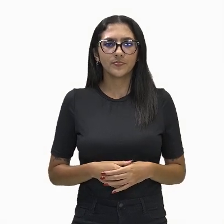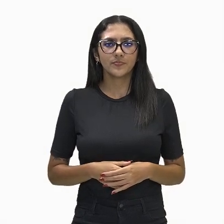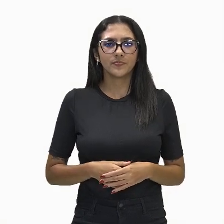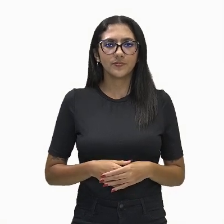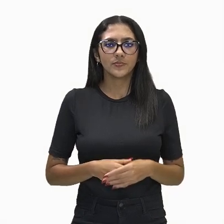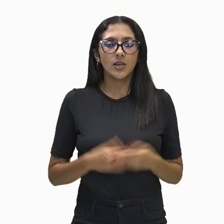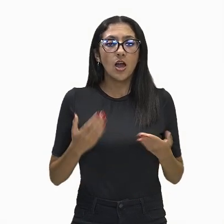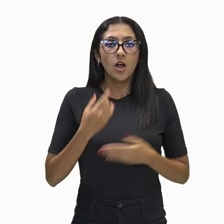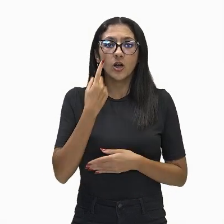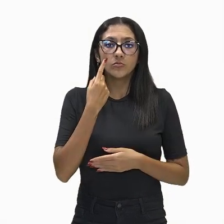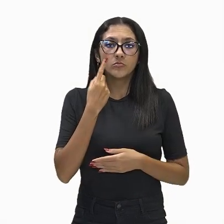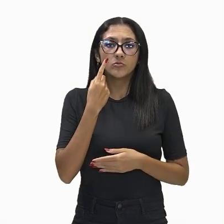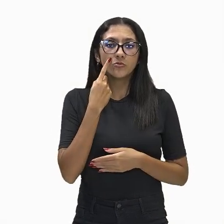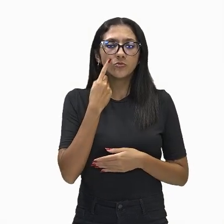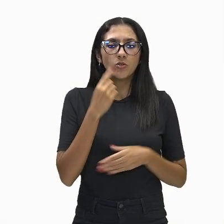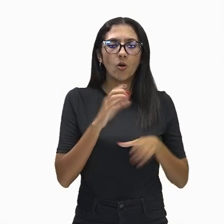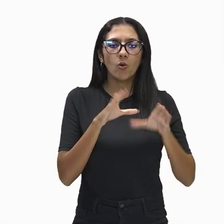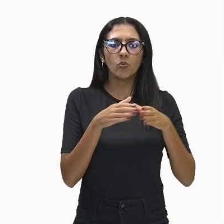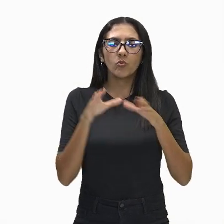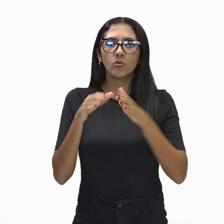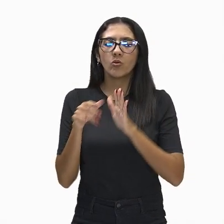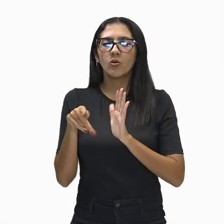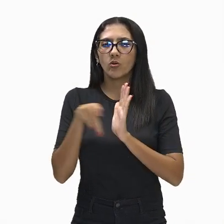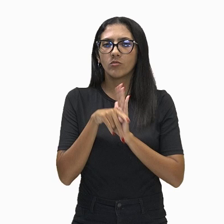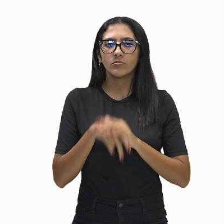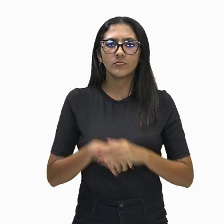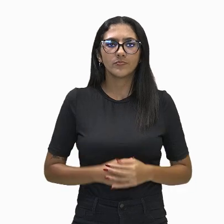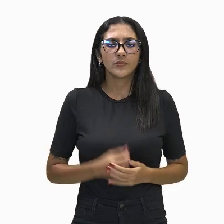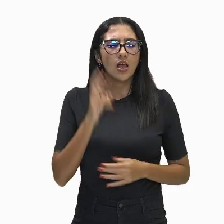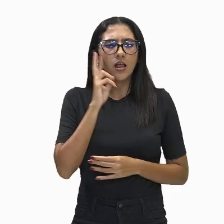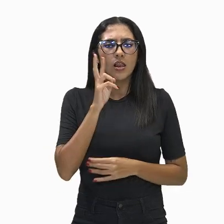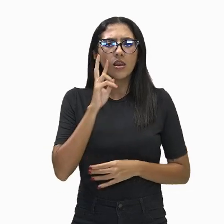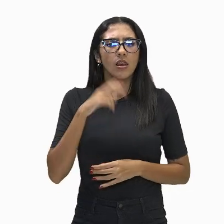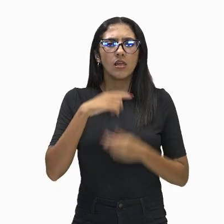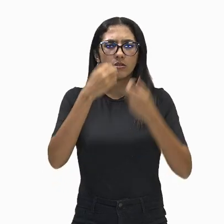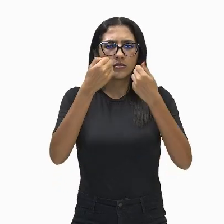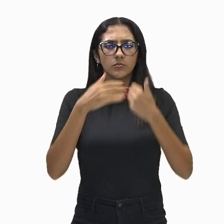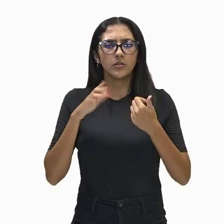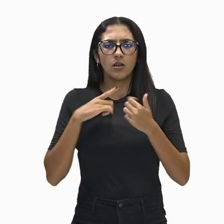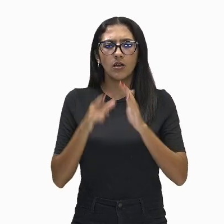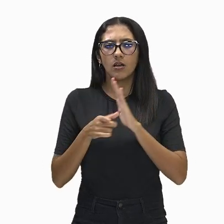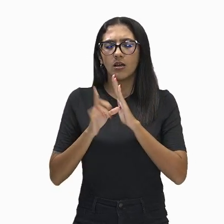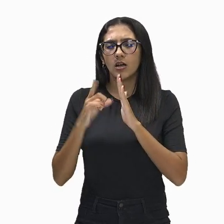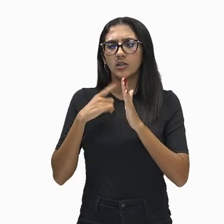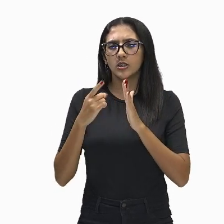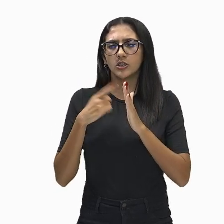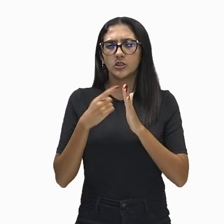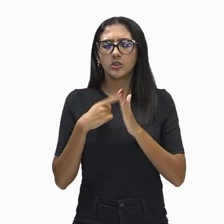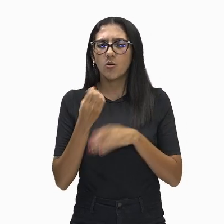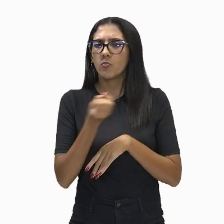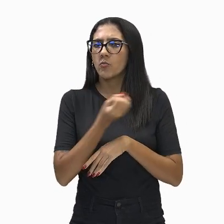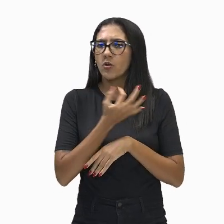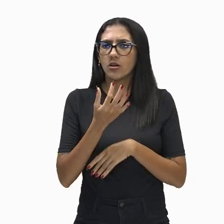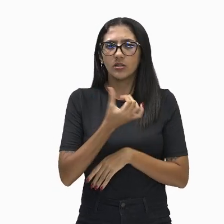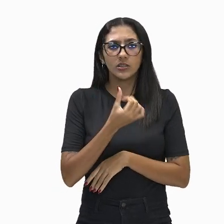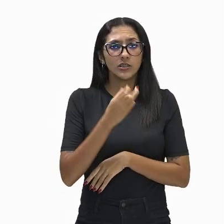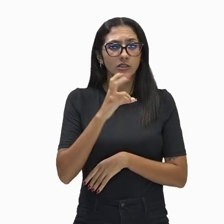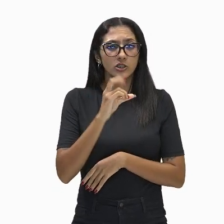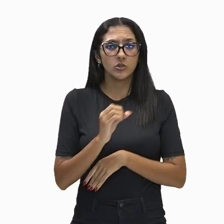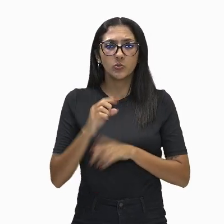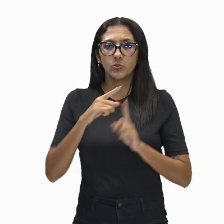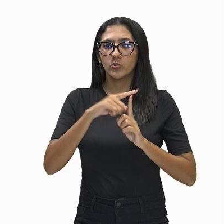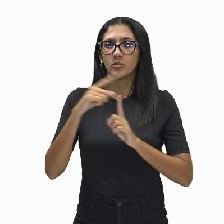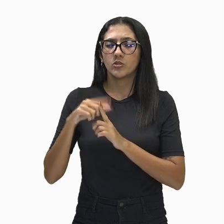ver os nossos grupos musculares. Nós falamos que o nosso corpo é formado por aproximadamente 650